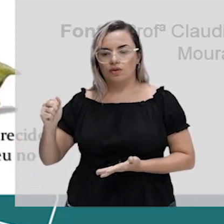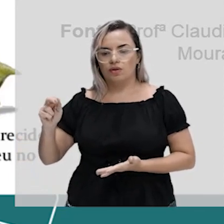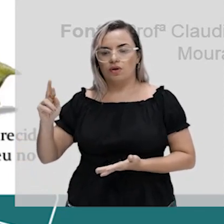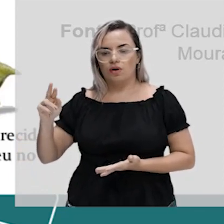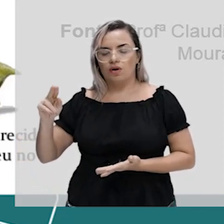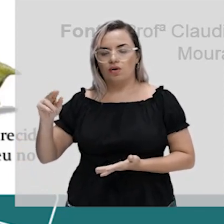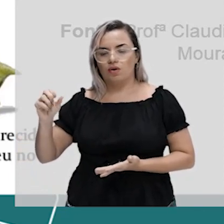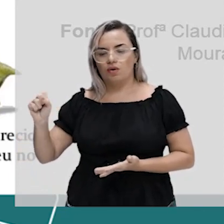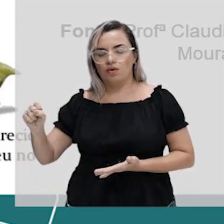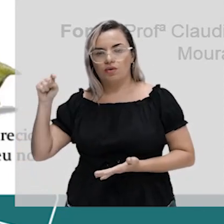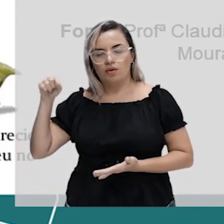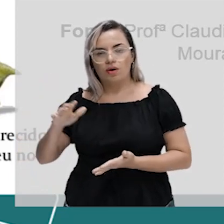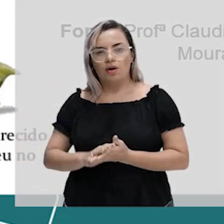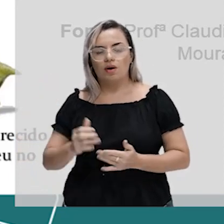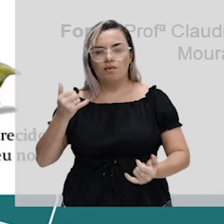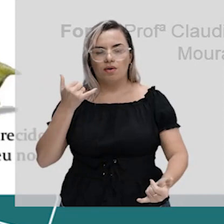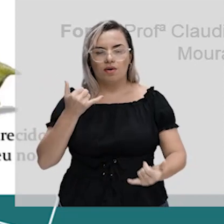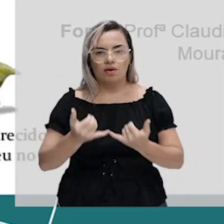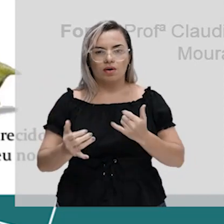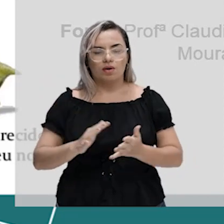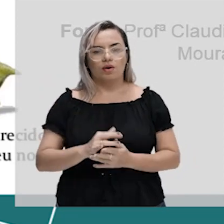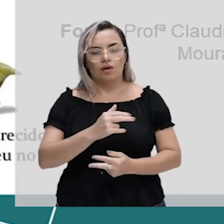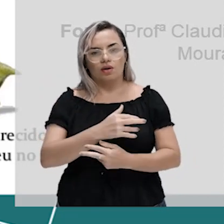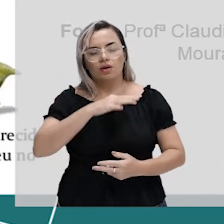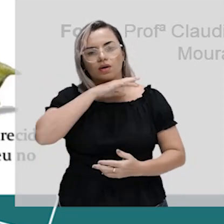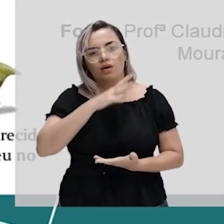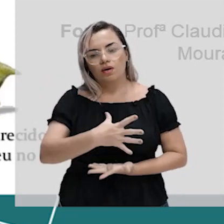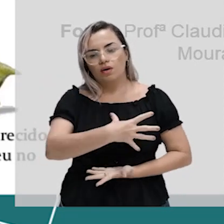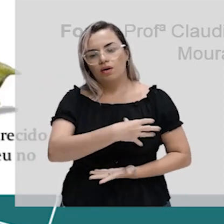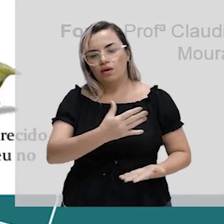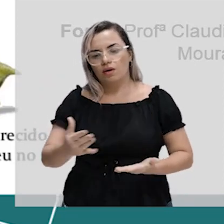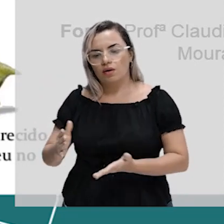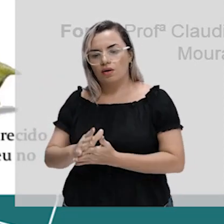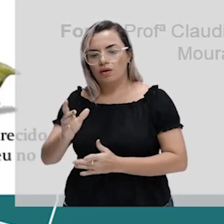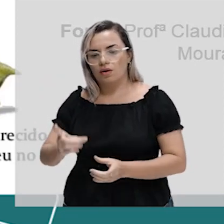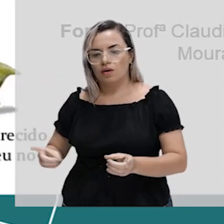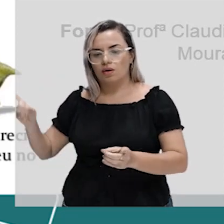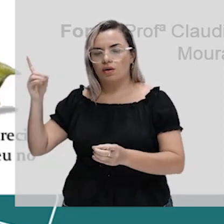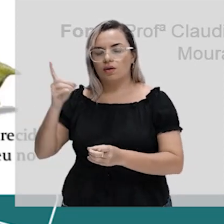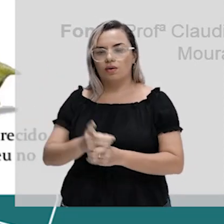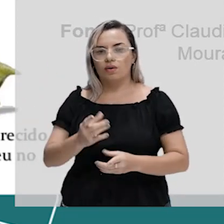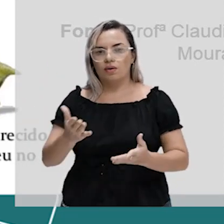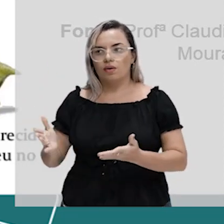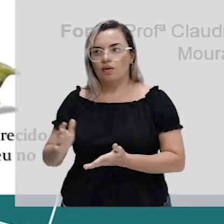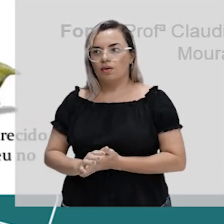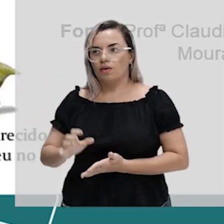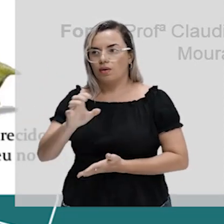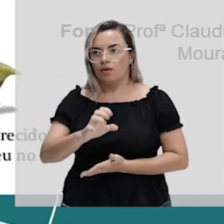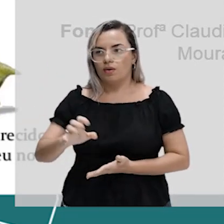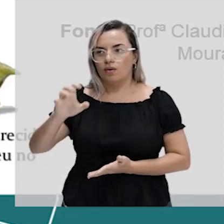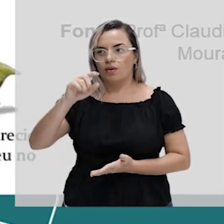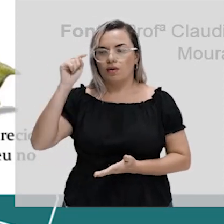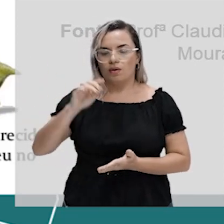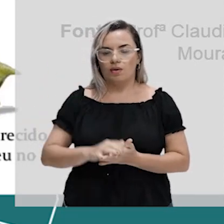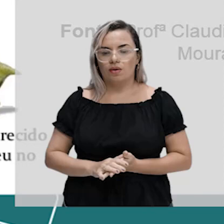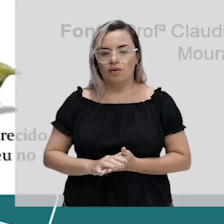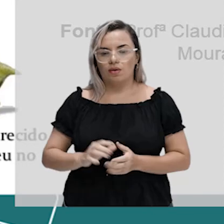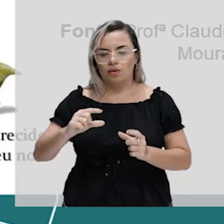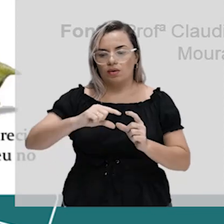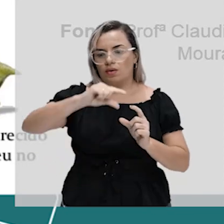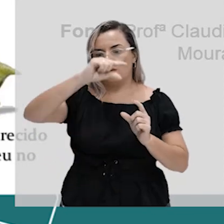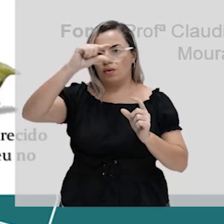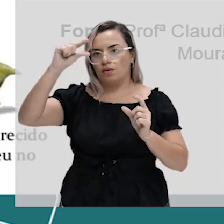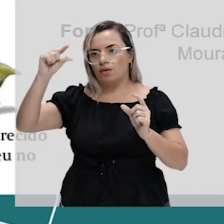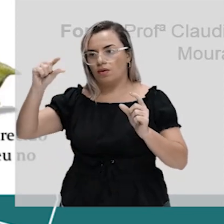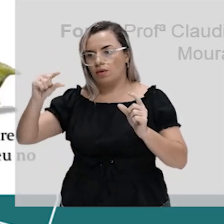um mamífero. Ele viveu no Triássico e ele é encontrado também nessa região, tá? Que é nessa faixa da África,